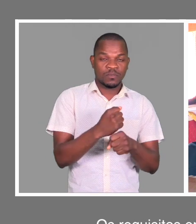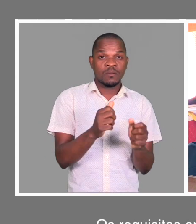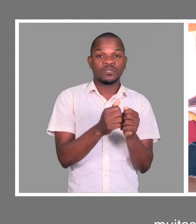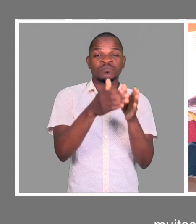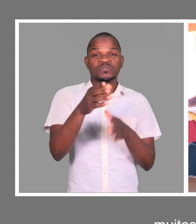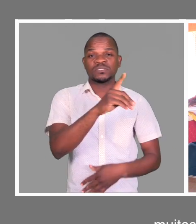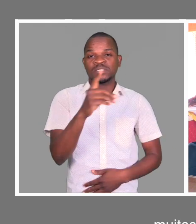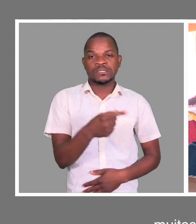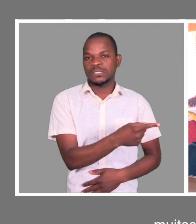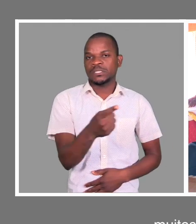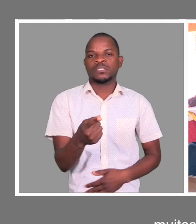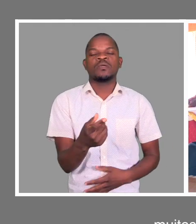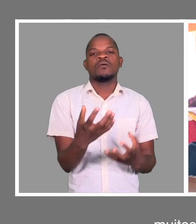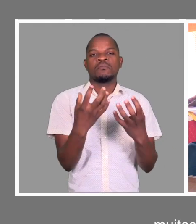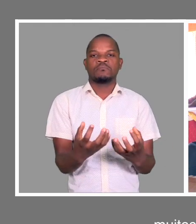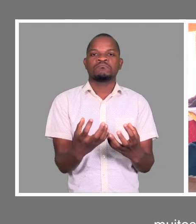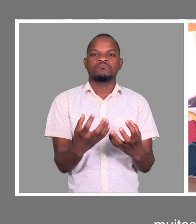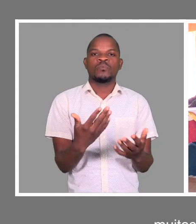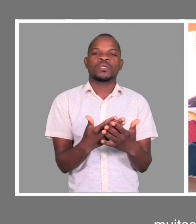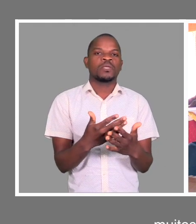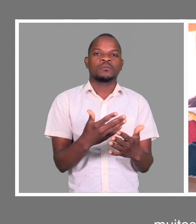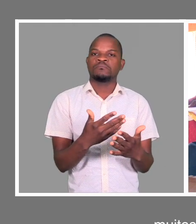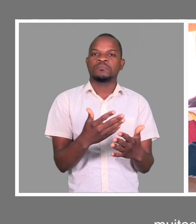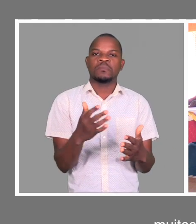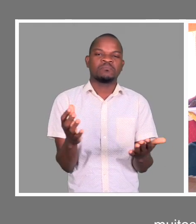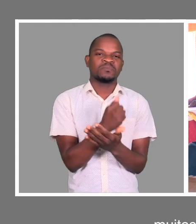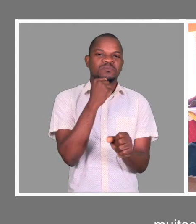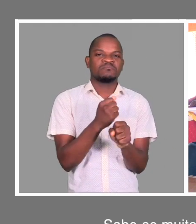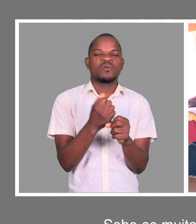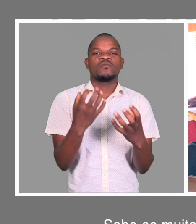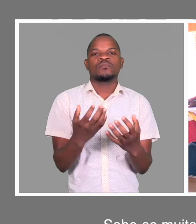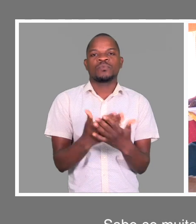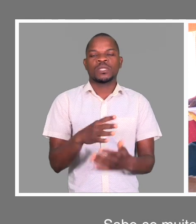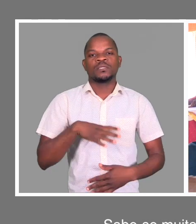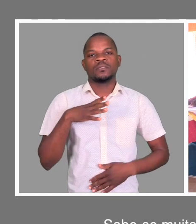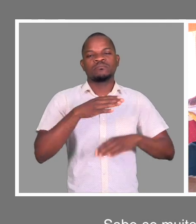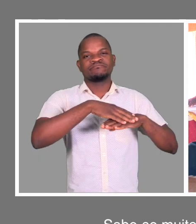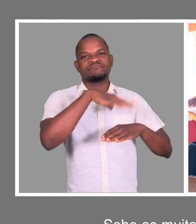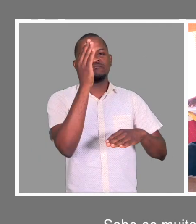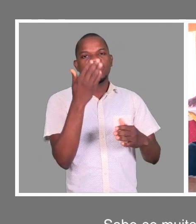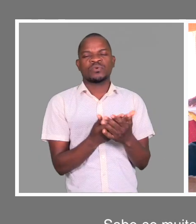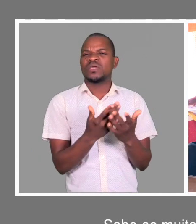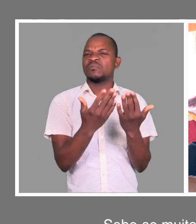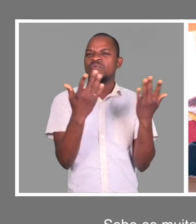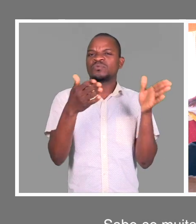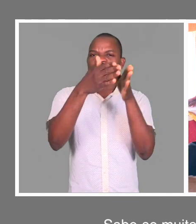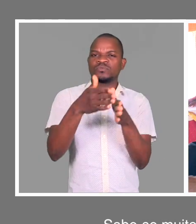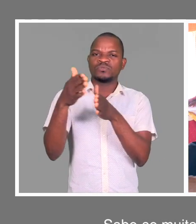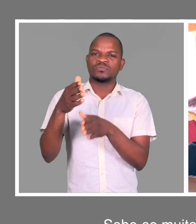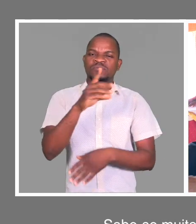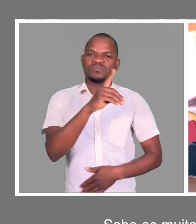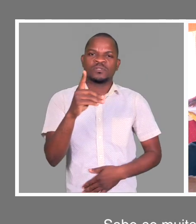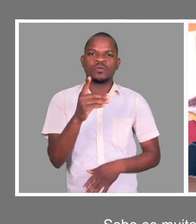emprego. Pessoas com deficiência, muitas delas acabam perdendo emprego devido à sua idade. Sabe-se muito bem que muitas pessoas com